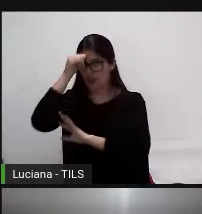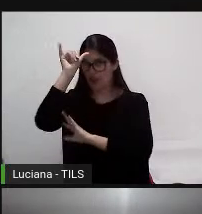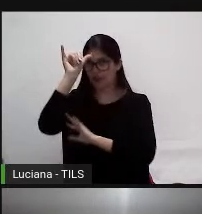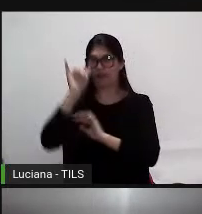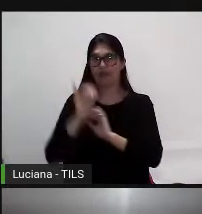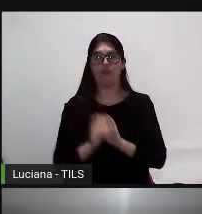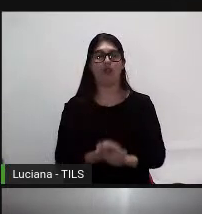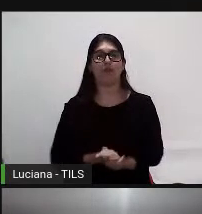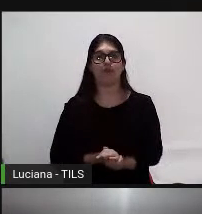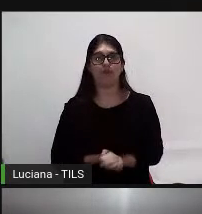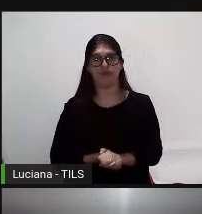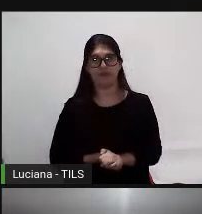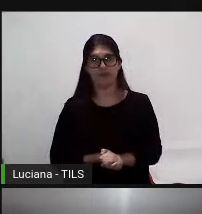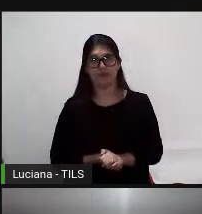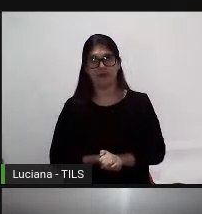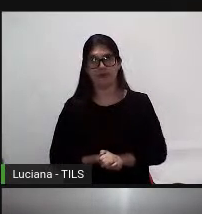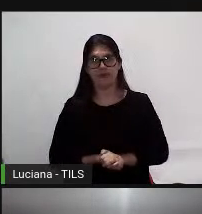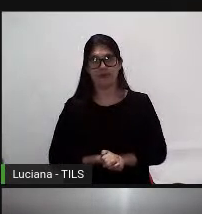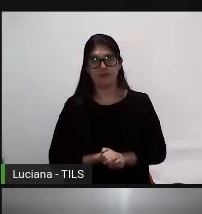Tá?